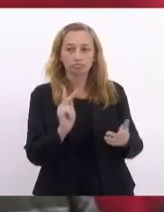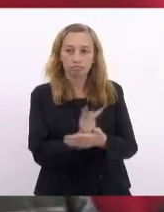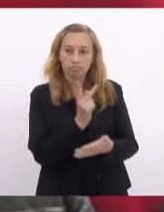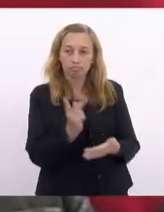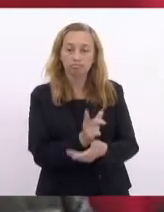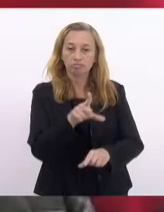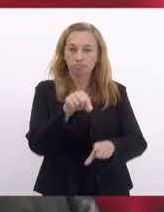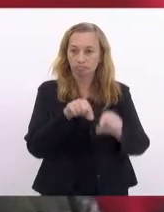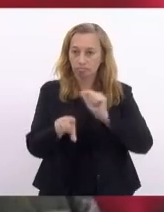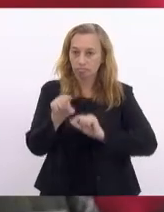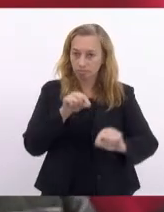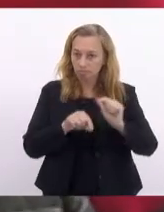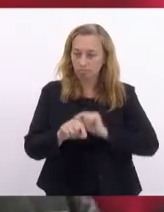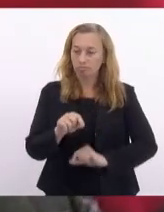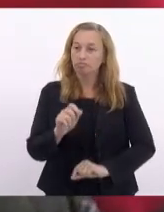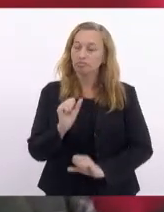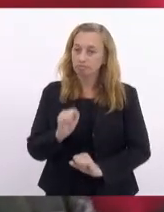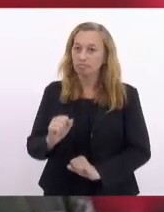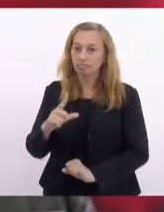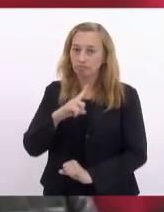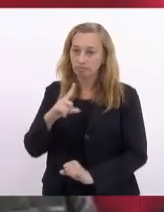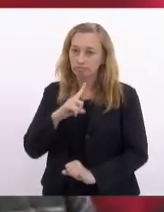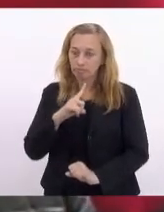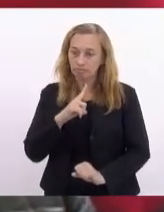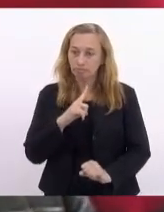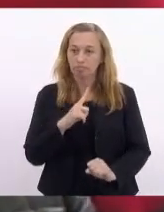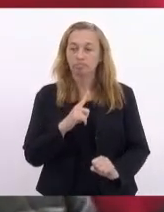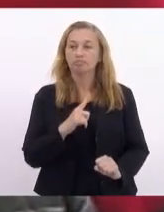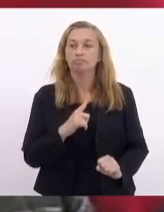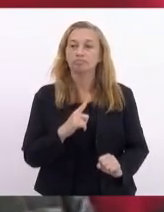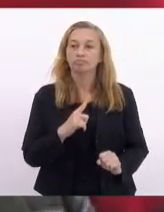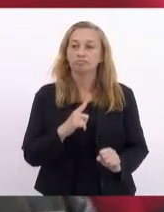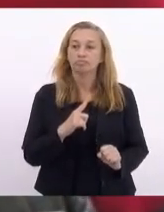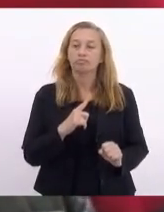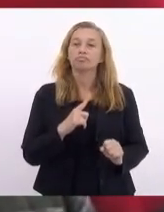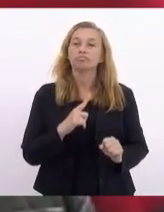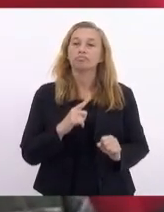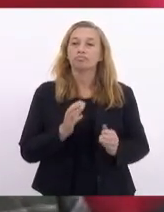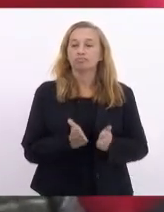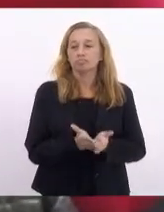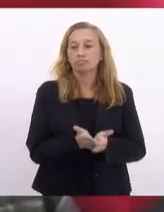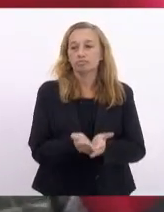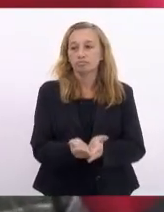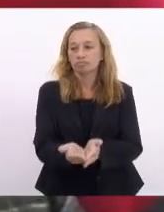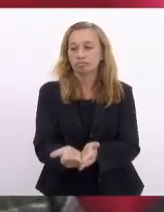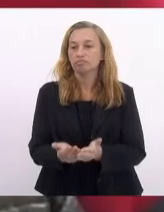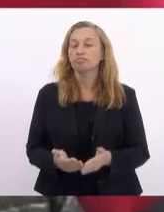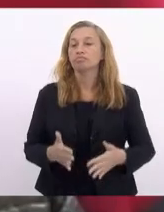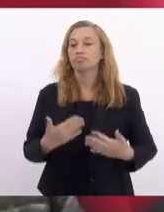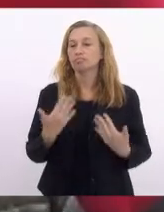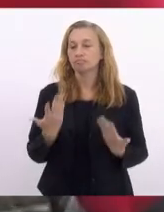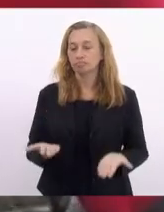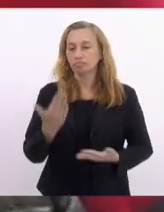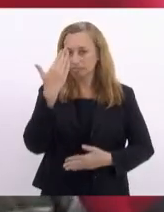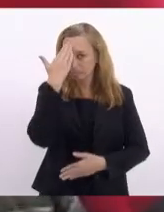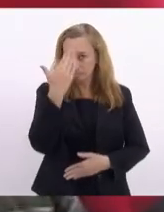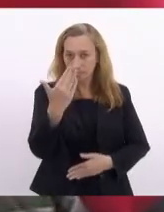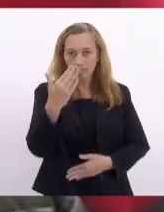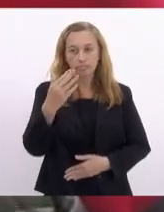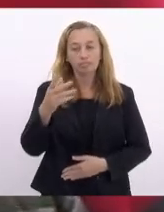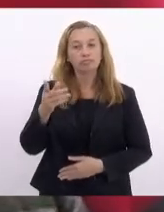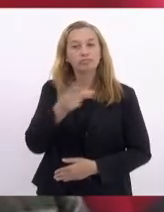possam existir na concessão do transporte aquaviário. Então, obrigada, presidente,